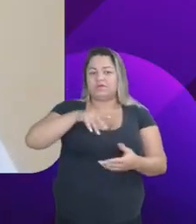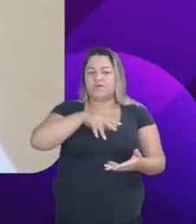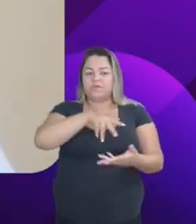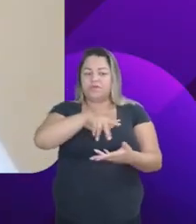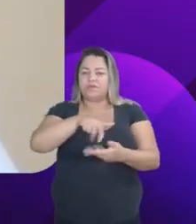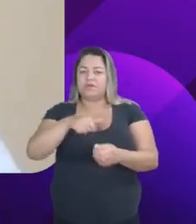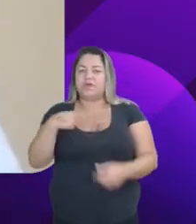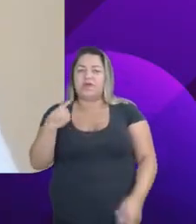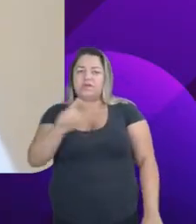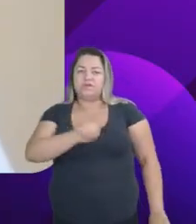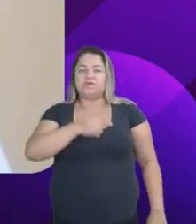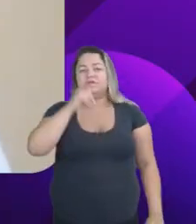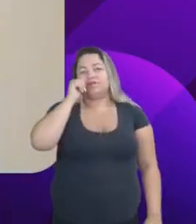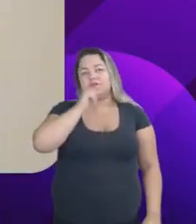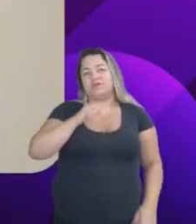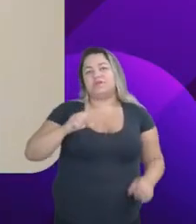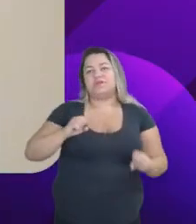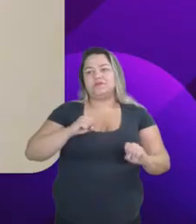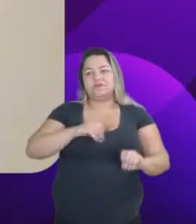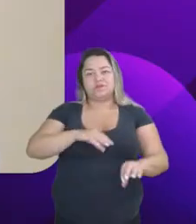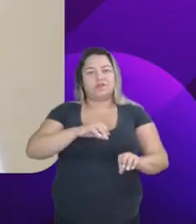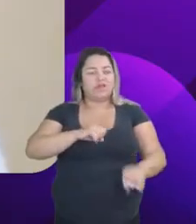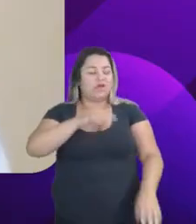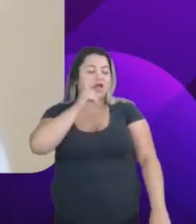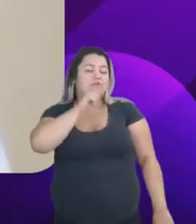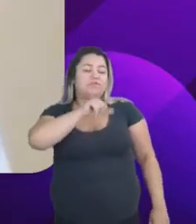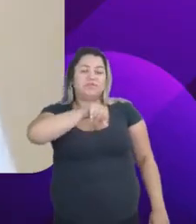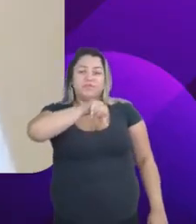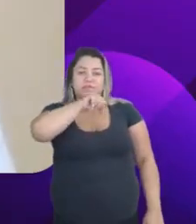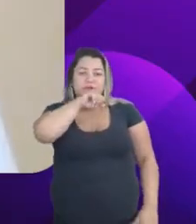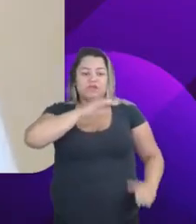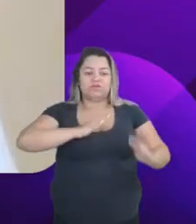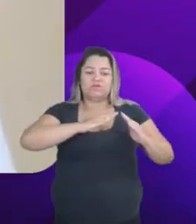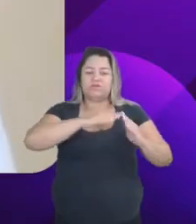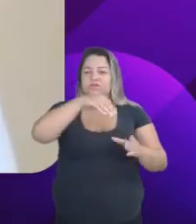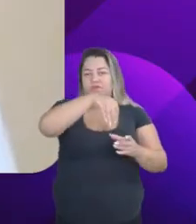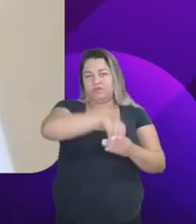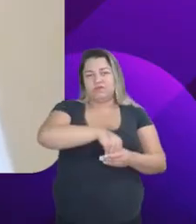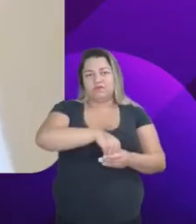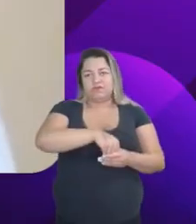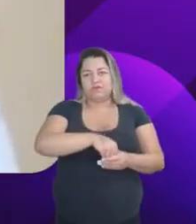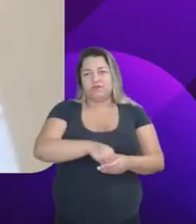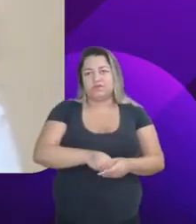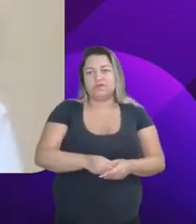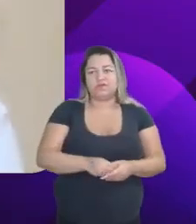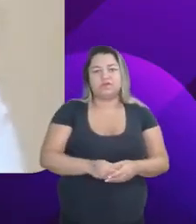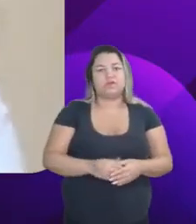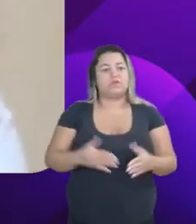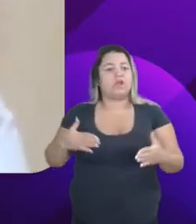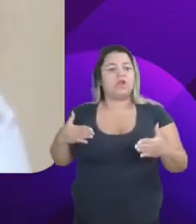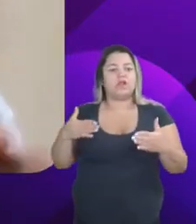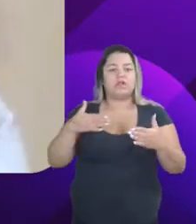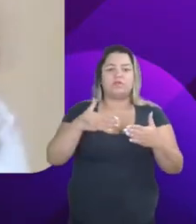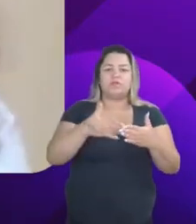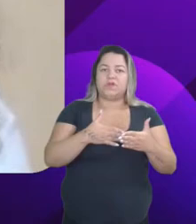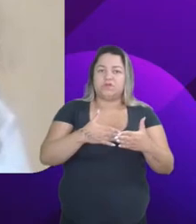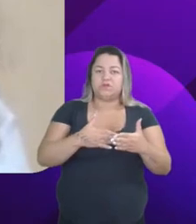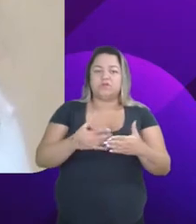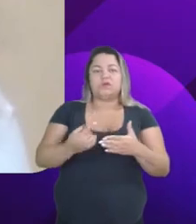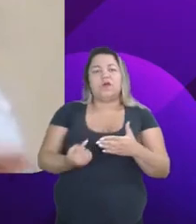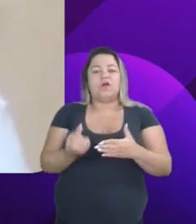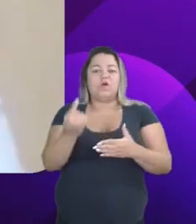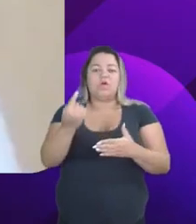E as nossas meninas ensinamos a ser mães e domésticas. Isso é gênero. Quando a gente limita um